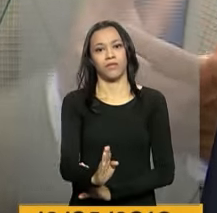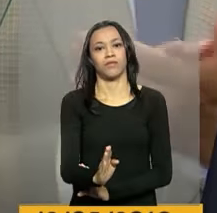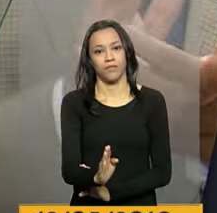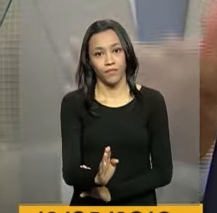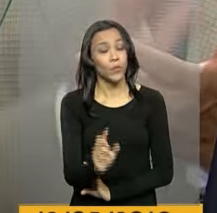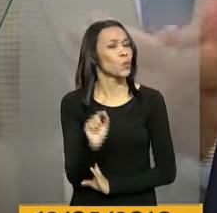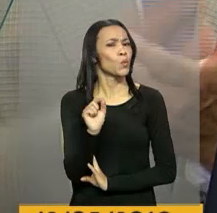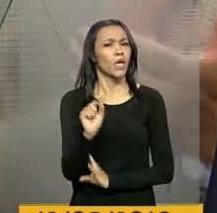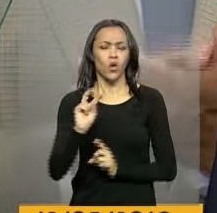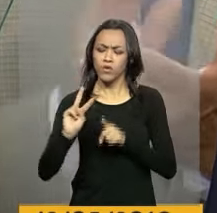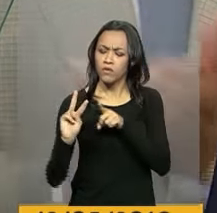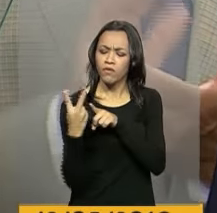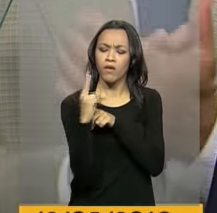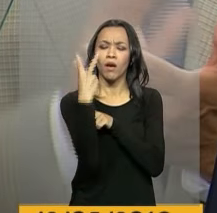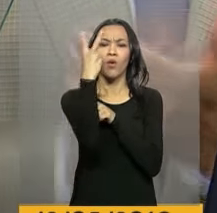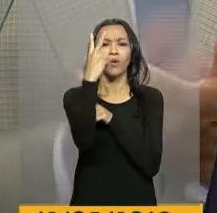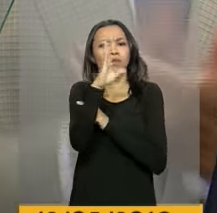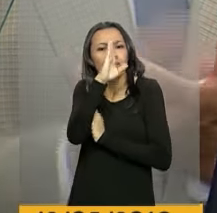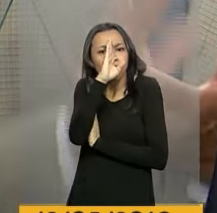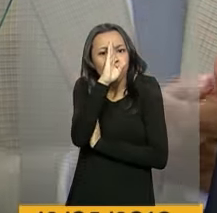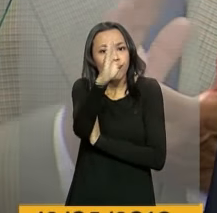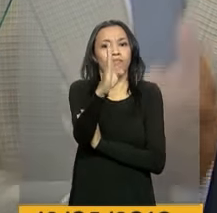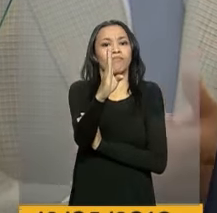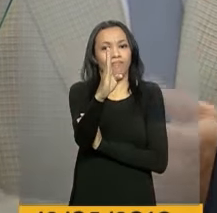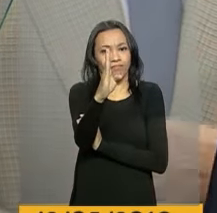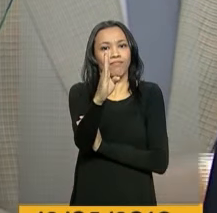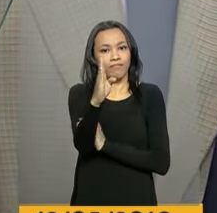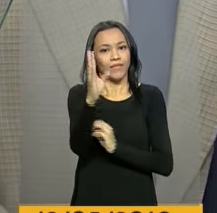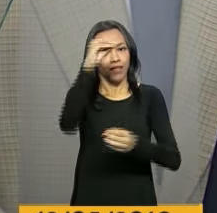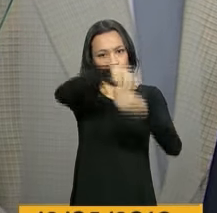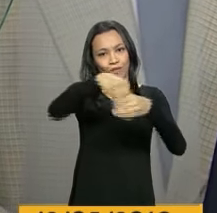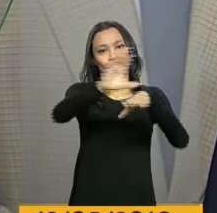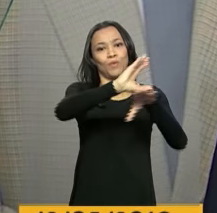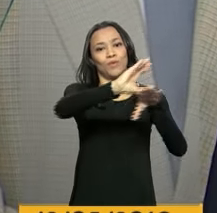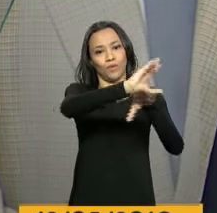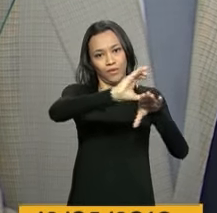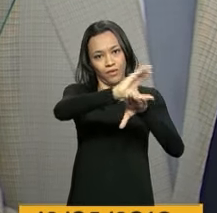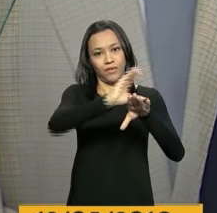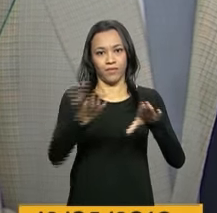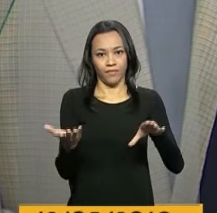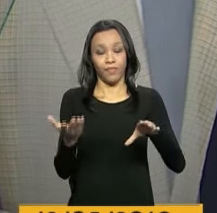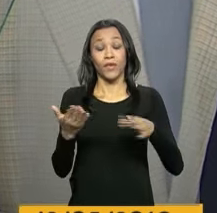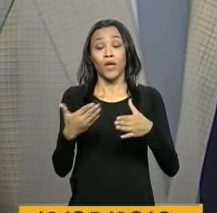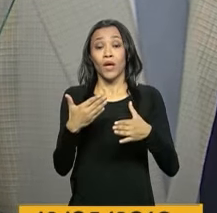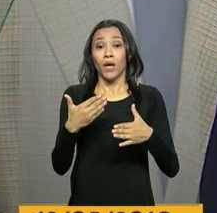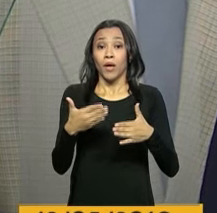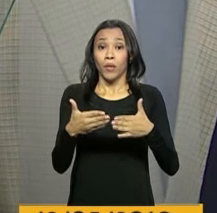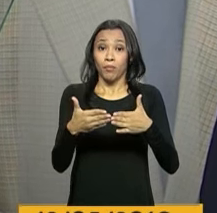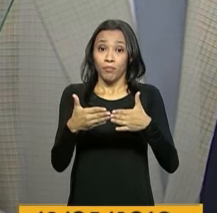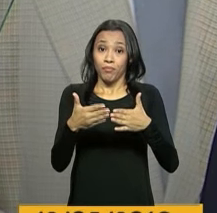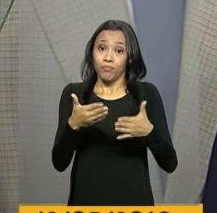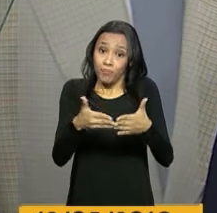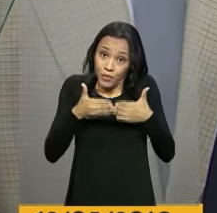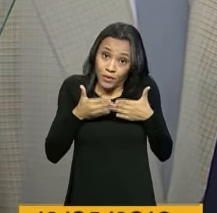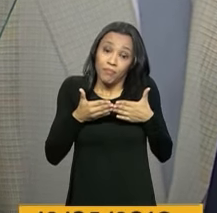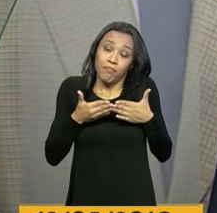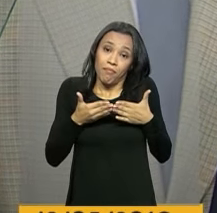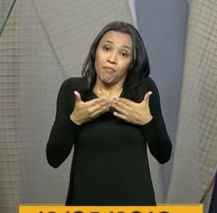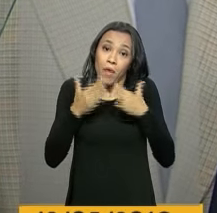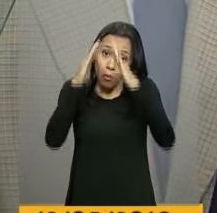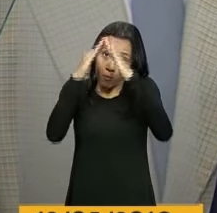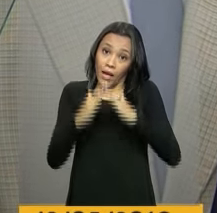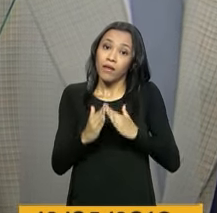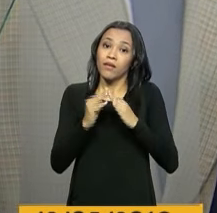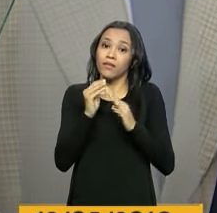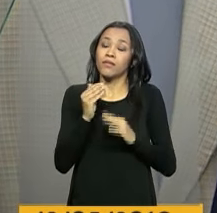com os valores fundamentais do nosso país. Por isso que eu peço a Deus que abençoe a